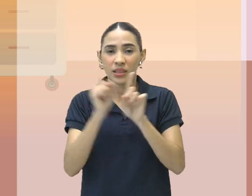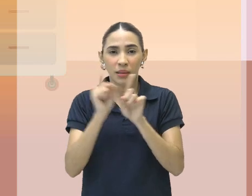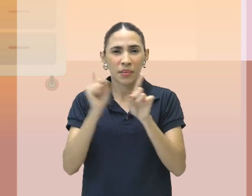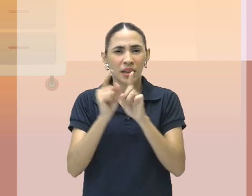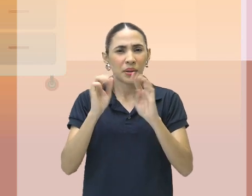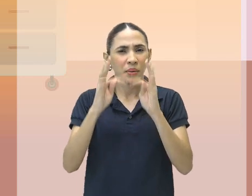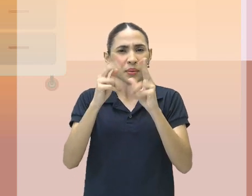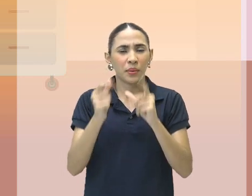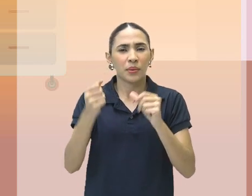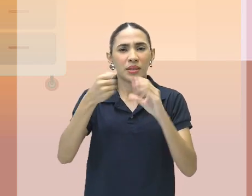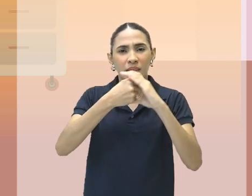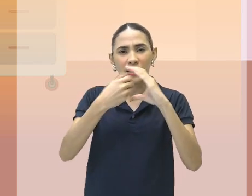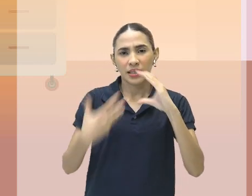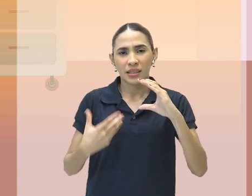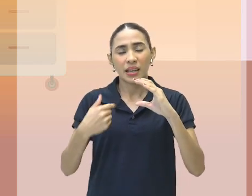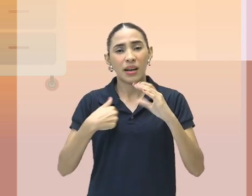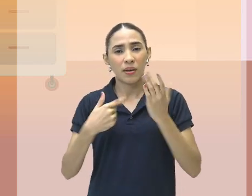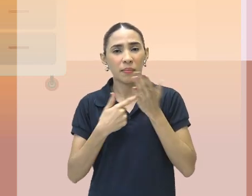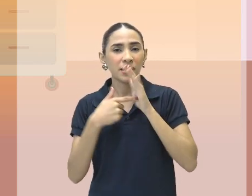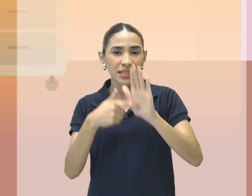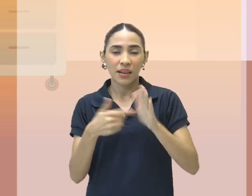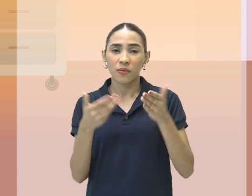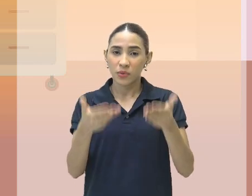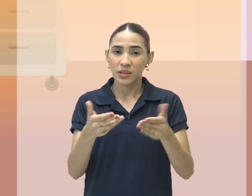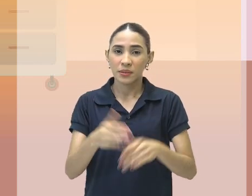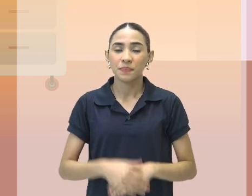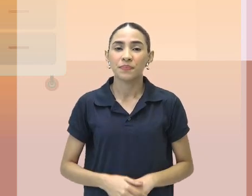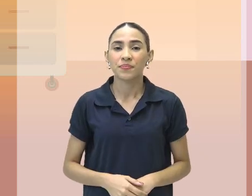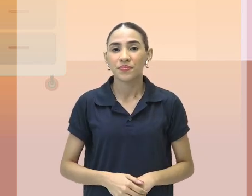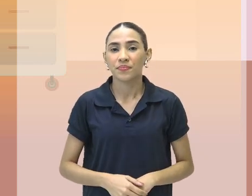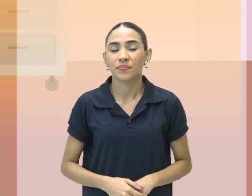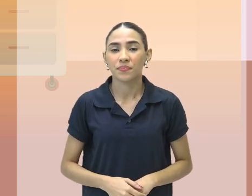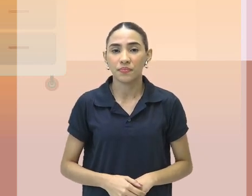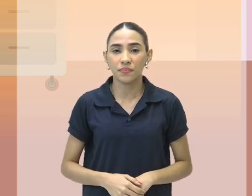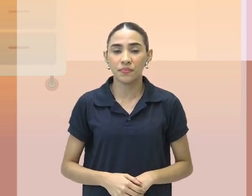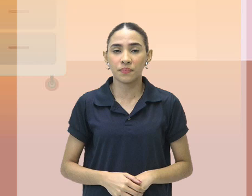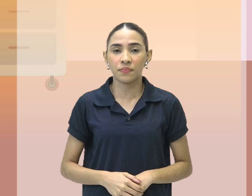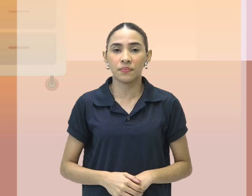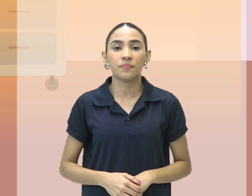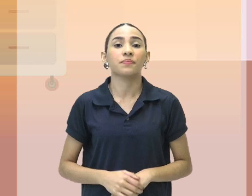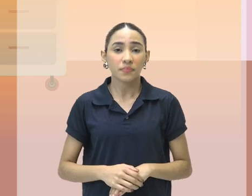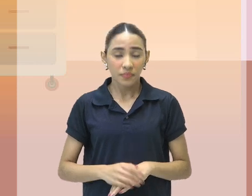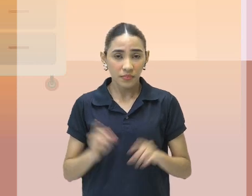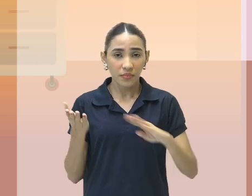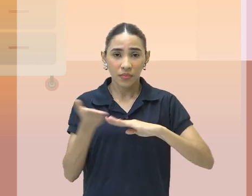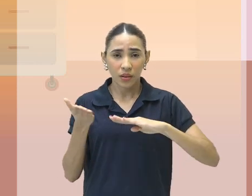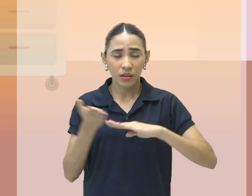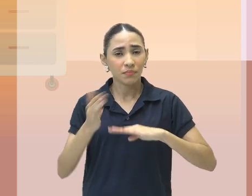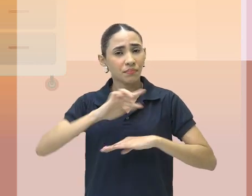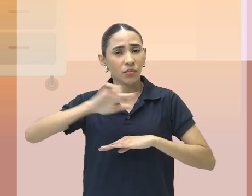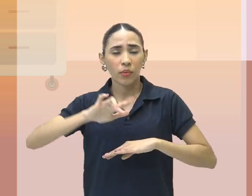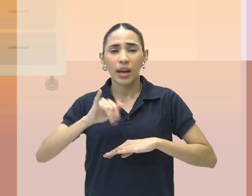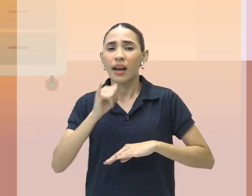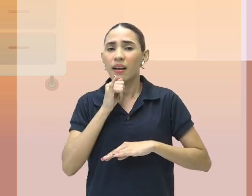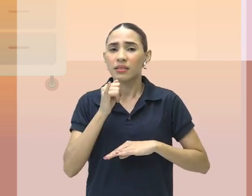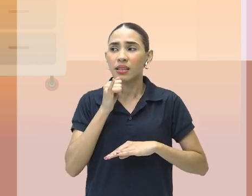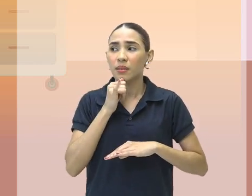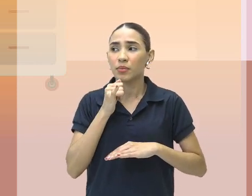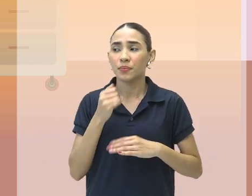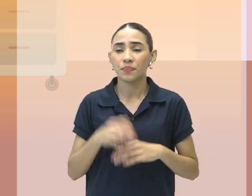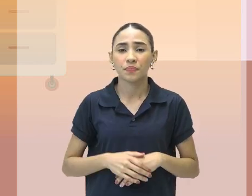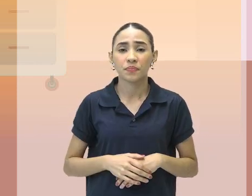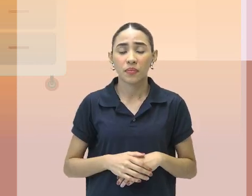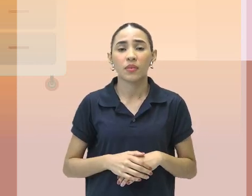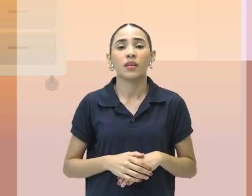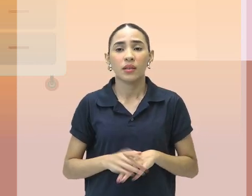essas características que eu trouxe para vocês, né? O conto contemporâneo ele já não tem tanta essa